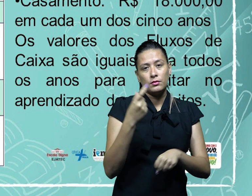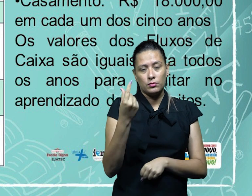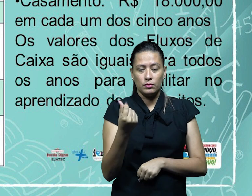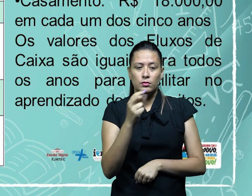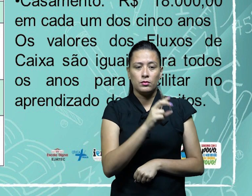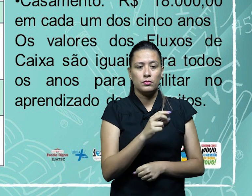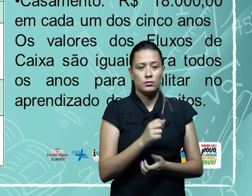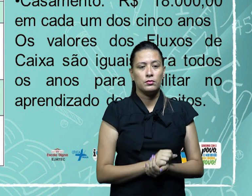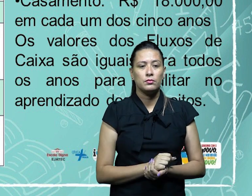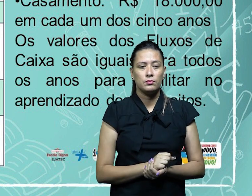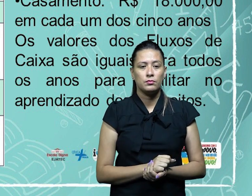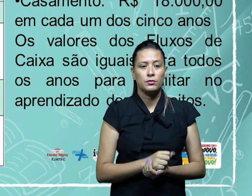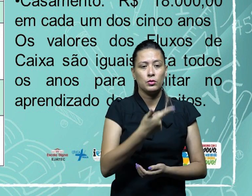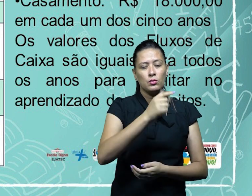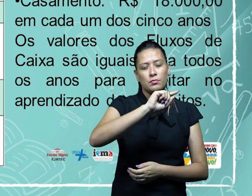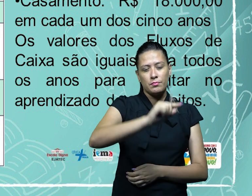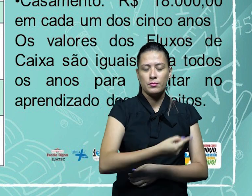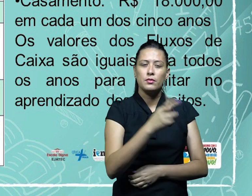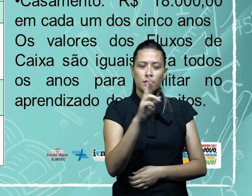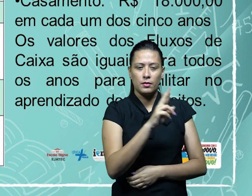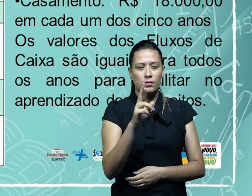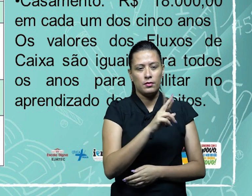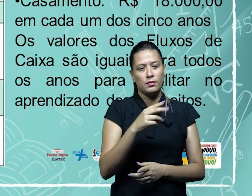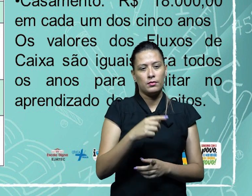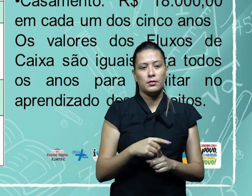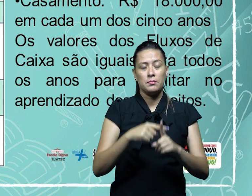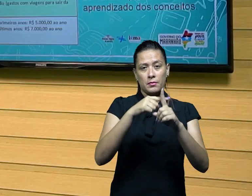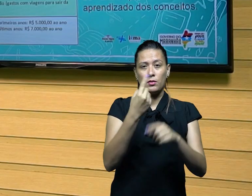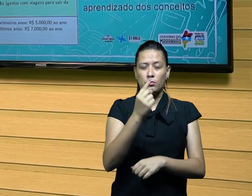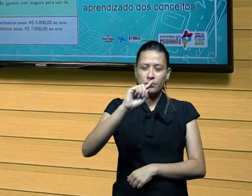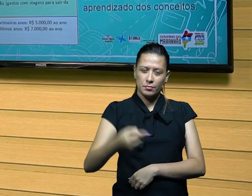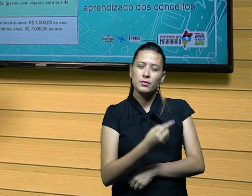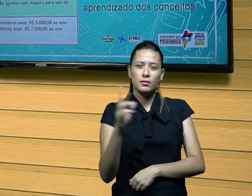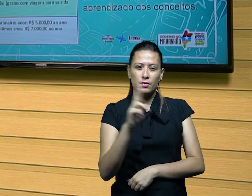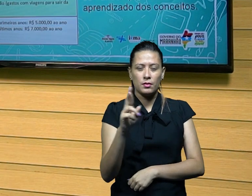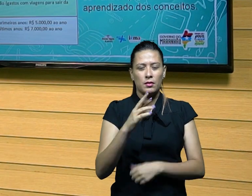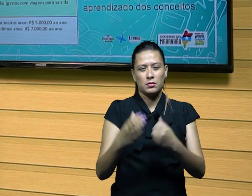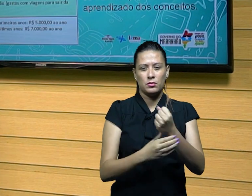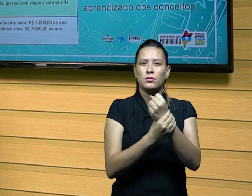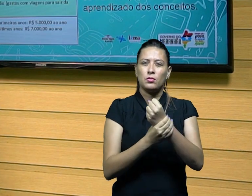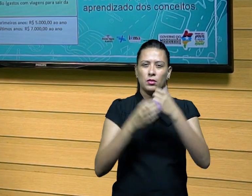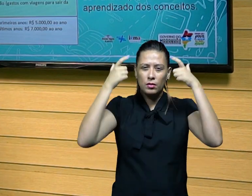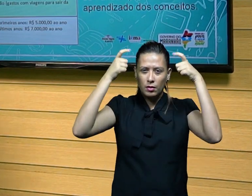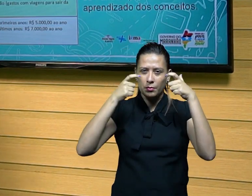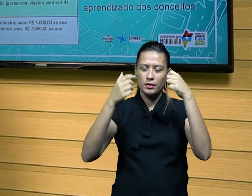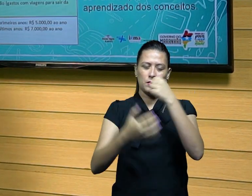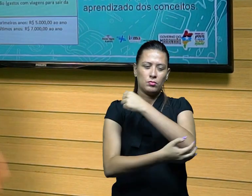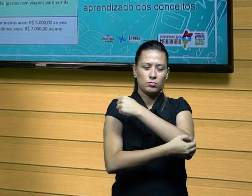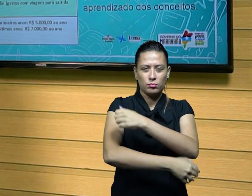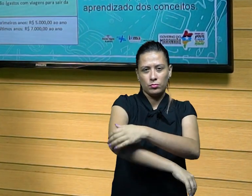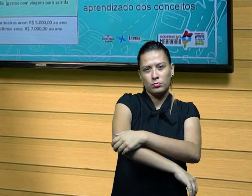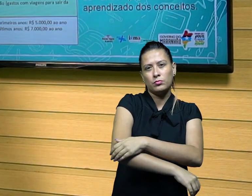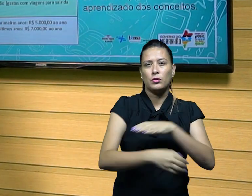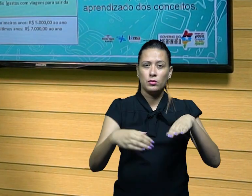reais e com a festa de 63 mil reais. Vão ser esses gastos feitos. Vão ter as receitas incrementais, como eu falei para vocês,